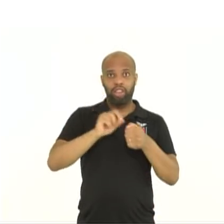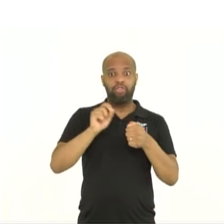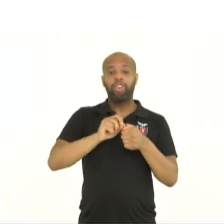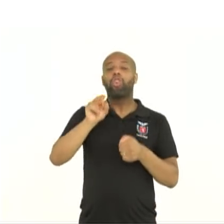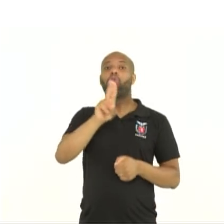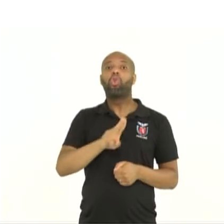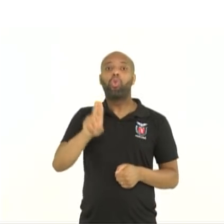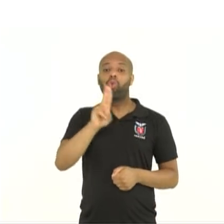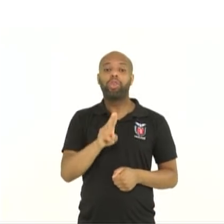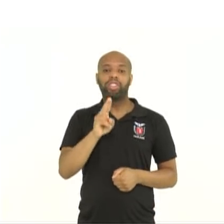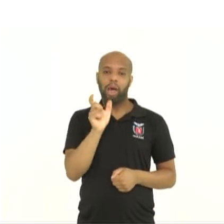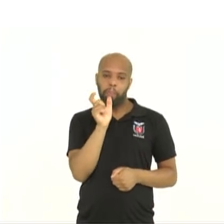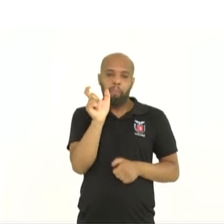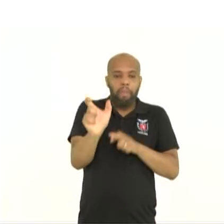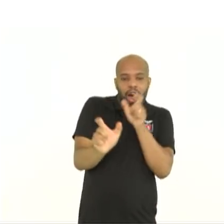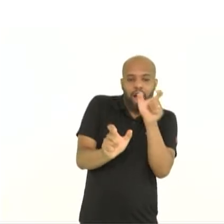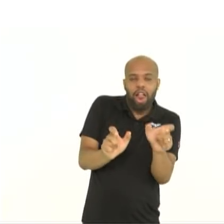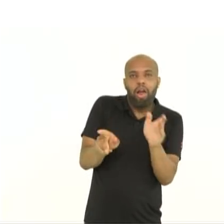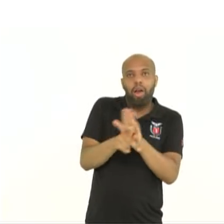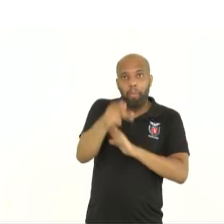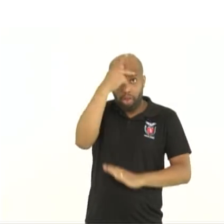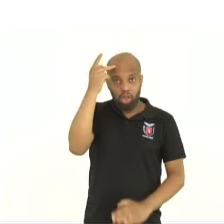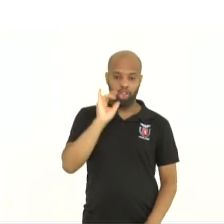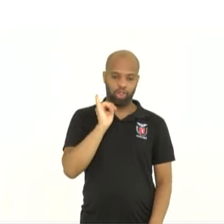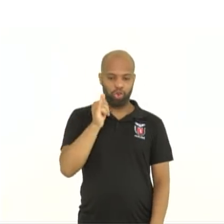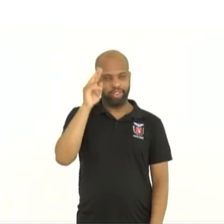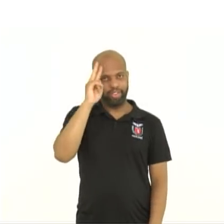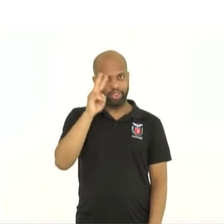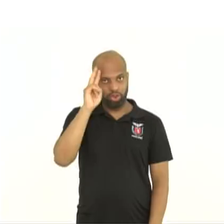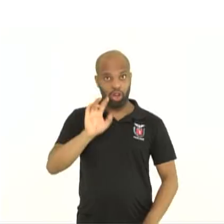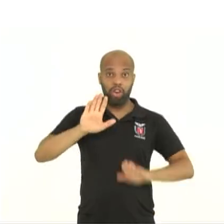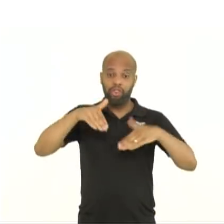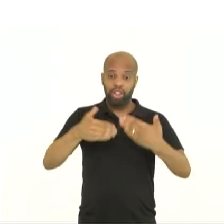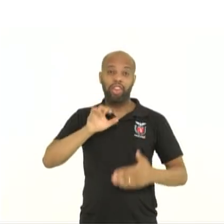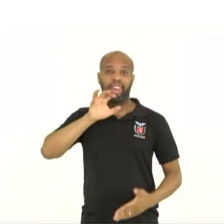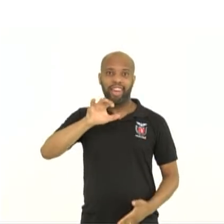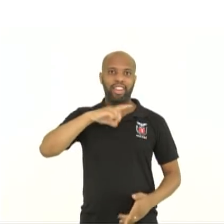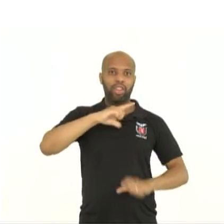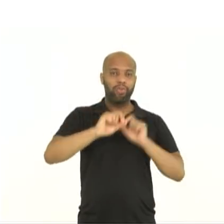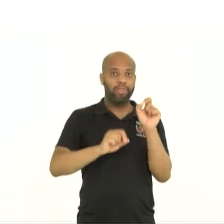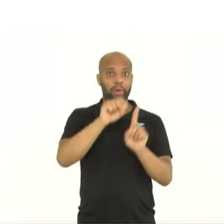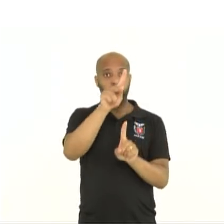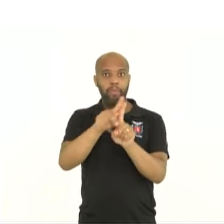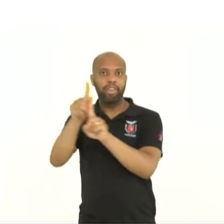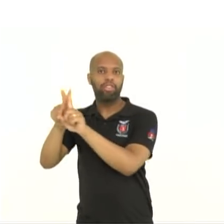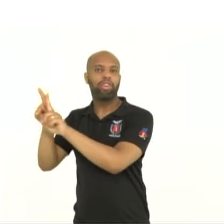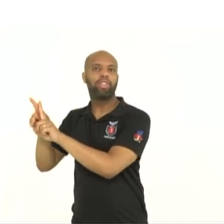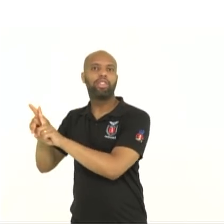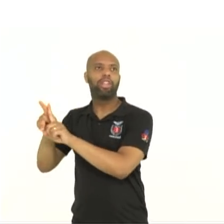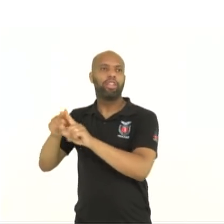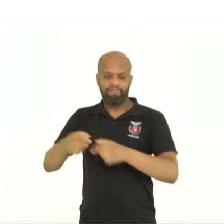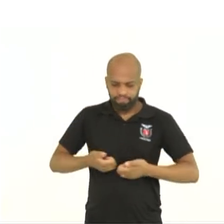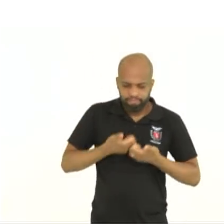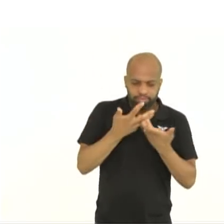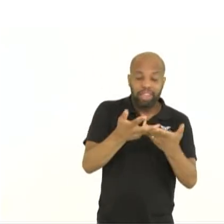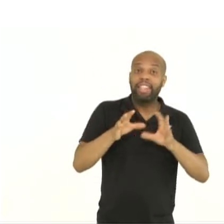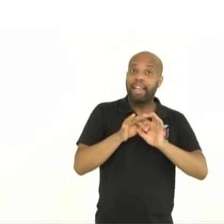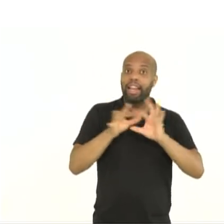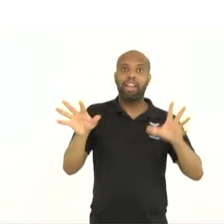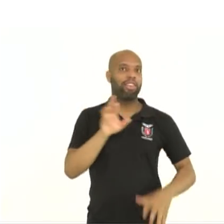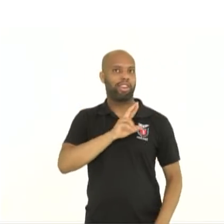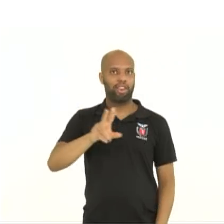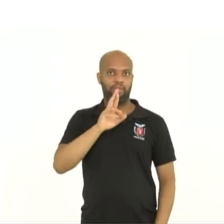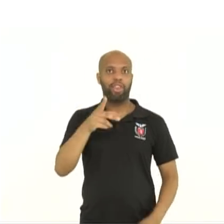do narrador, como eu exemplifiquei anteriormente. Nesse tipo de discurso, as personagens não se exprimem